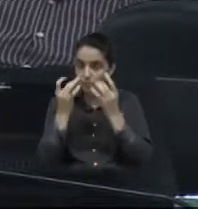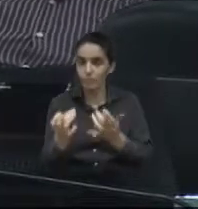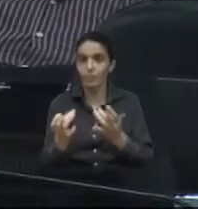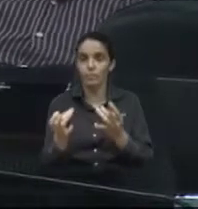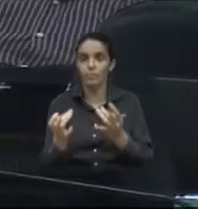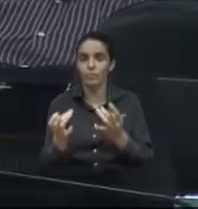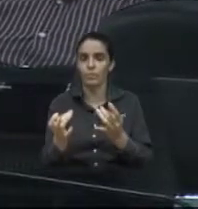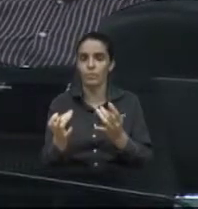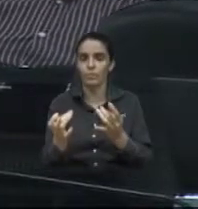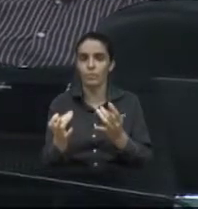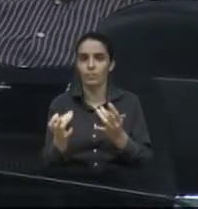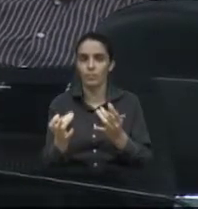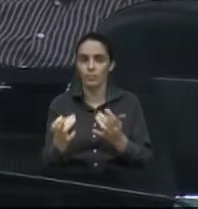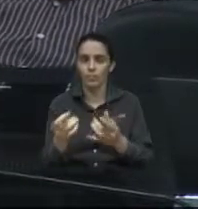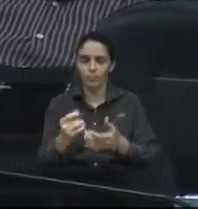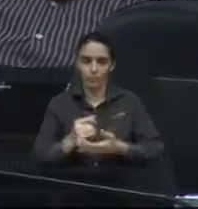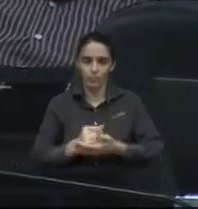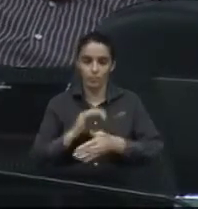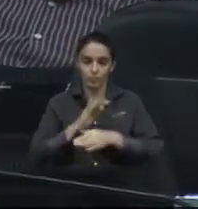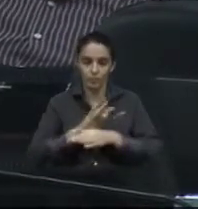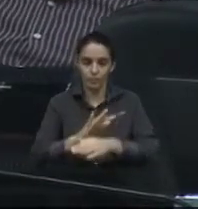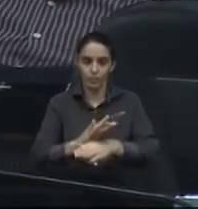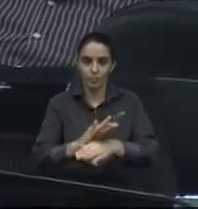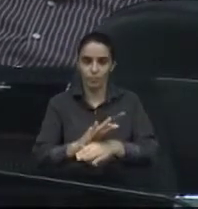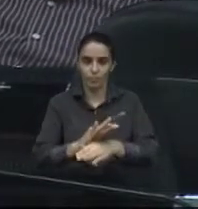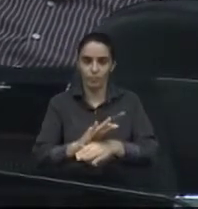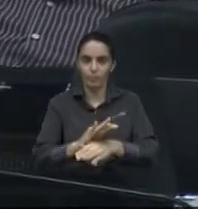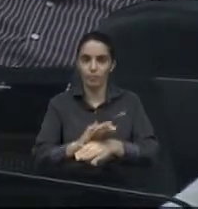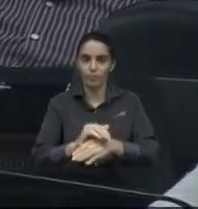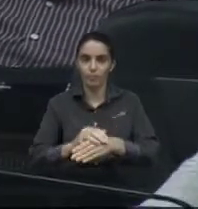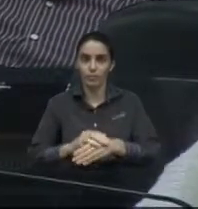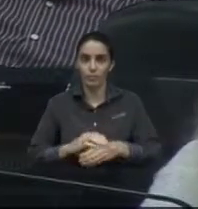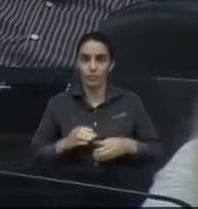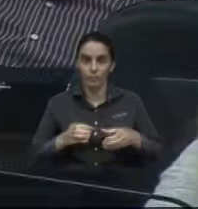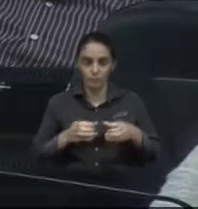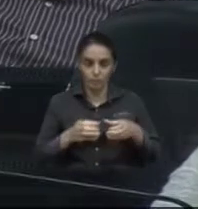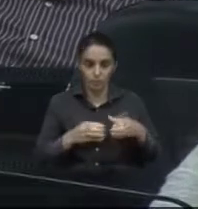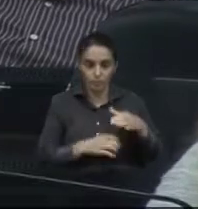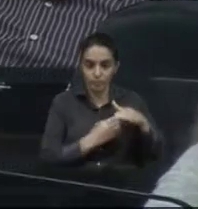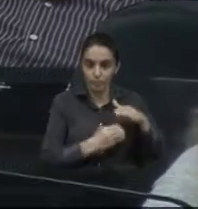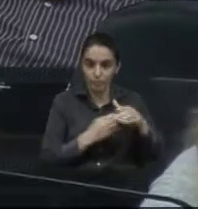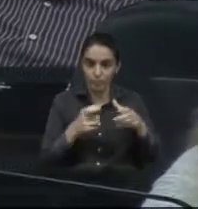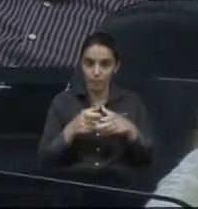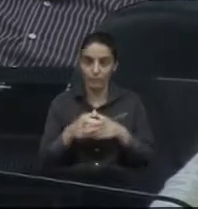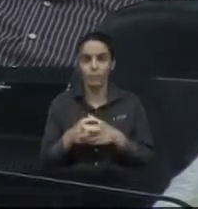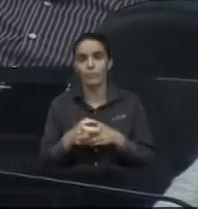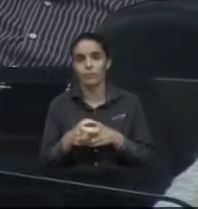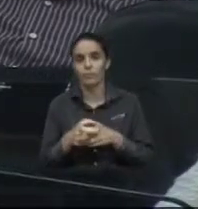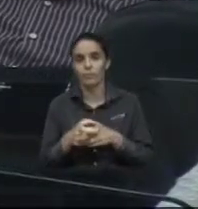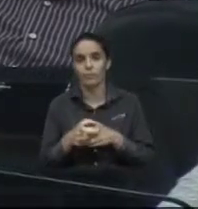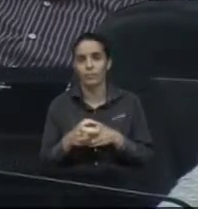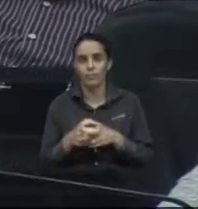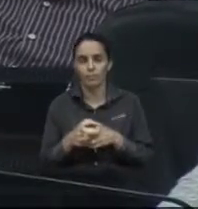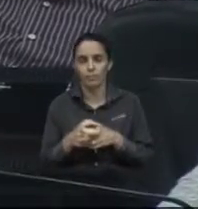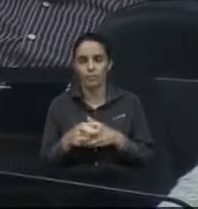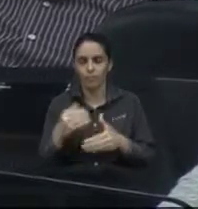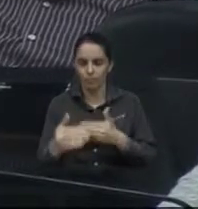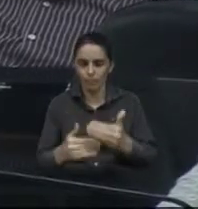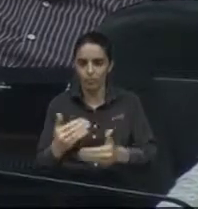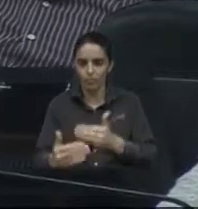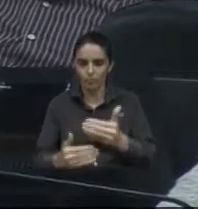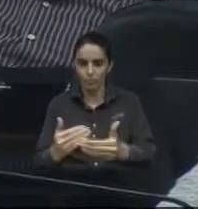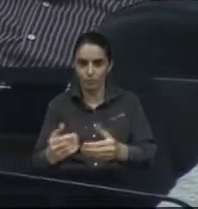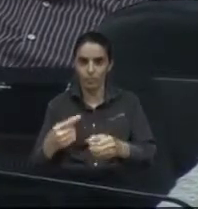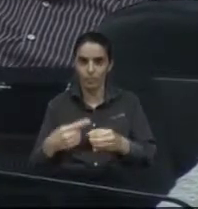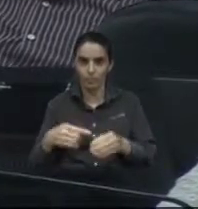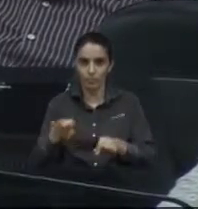um fôlego para as empresas de pequeno porte, para que elas possam se manter aqui na nossa cidade